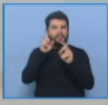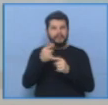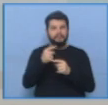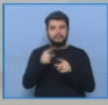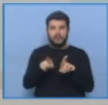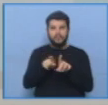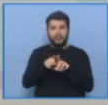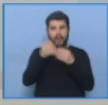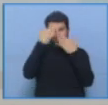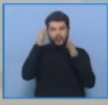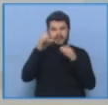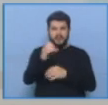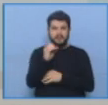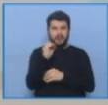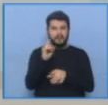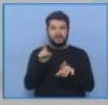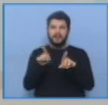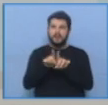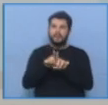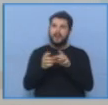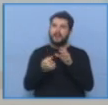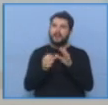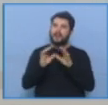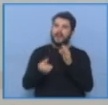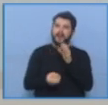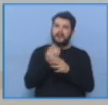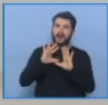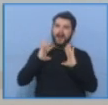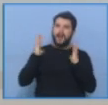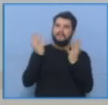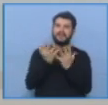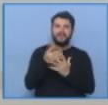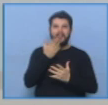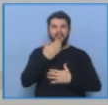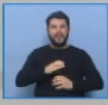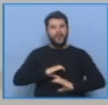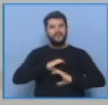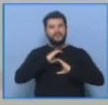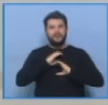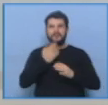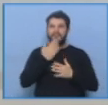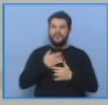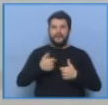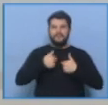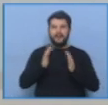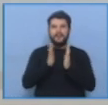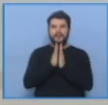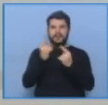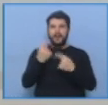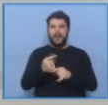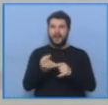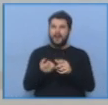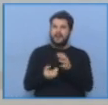tolerância zero, criar ambientes que possam ser de confiança e também gerar dentro da própria Igreja, e